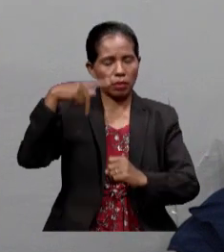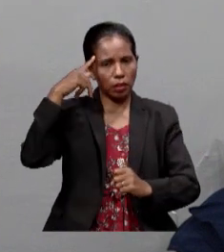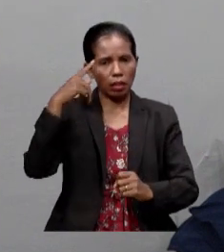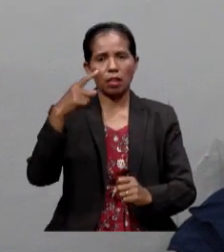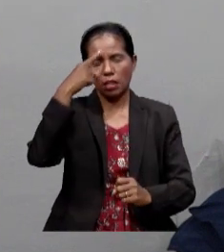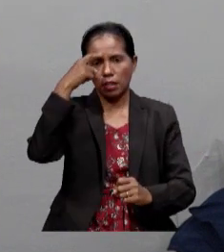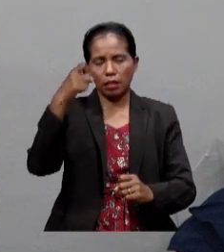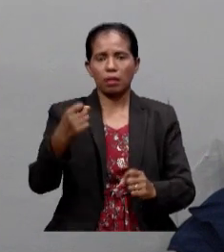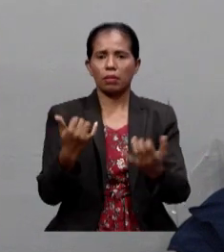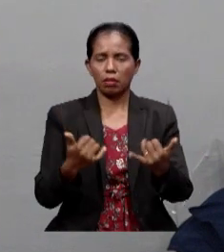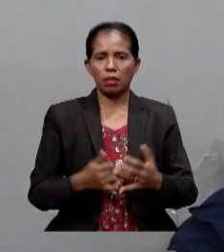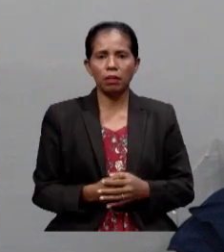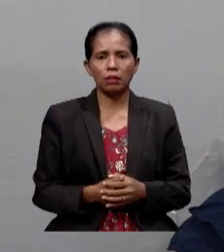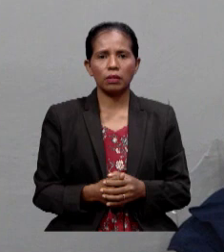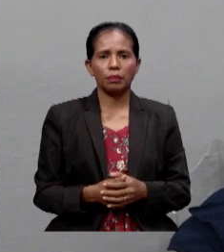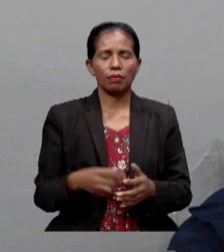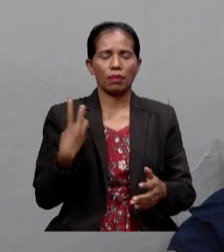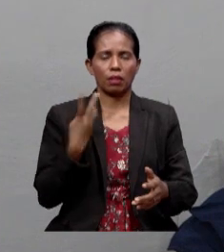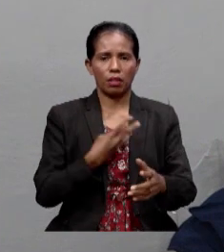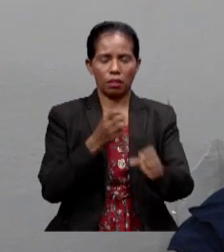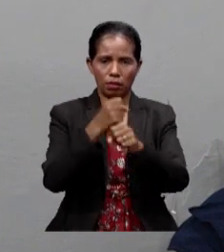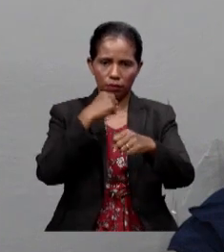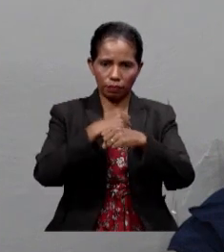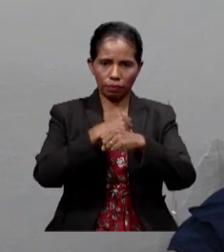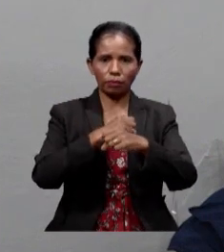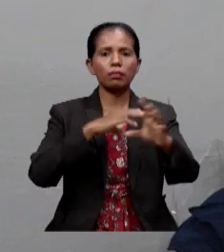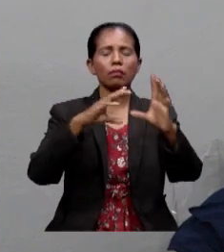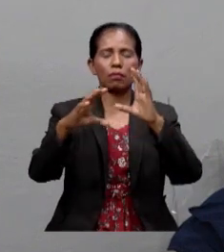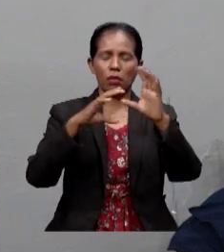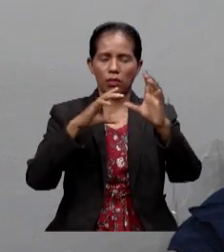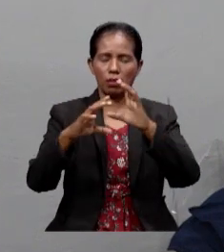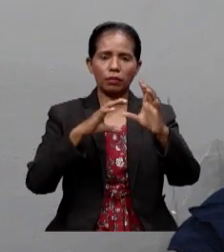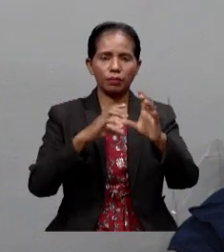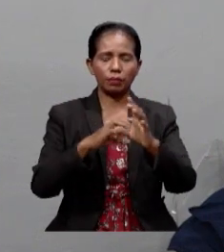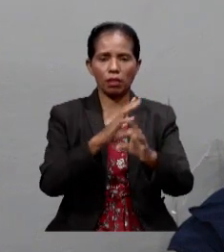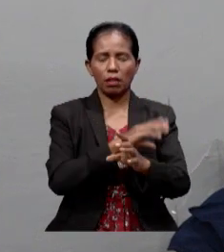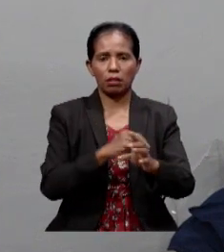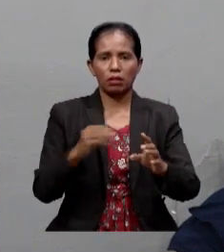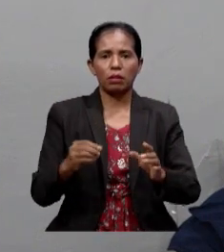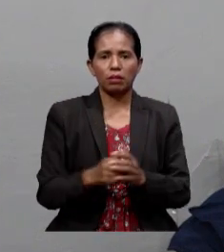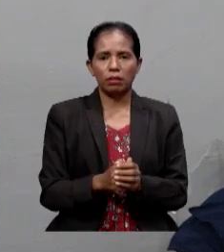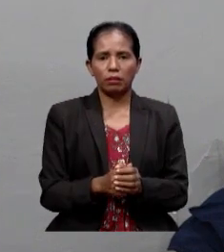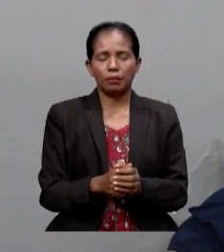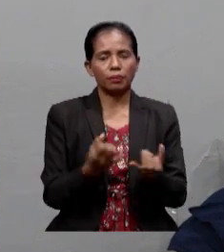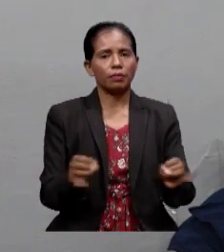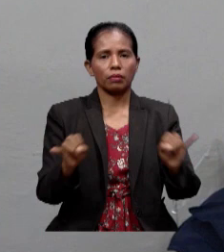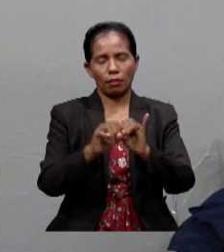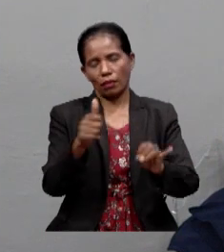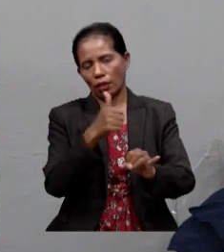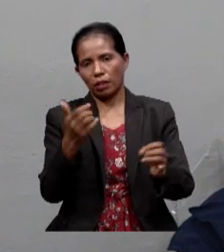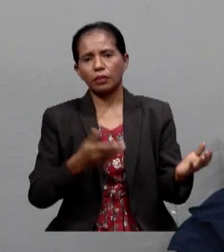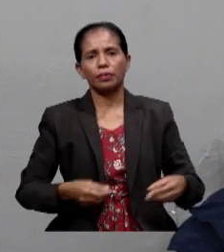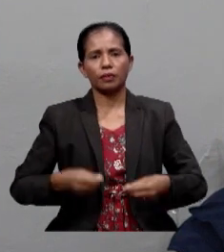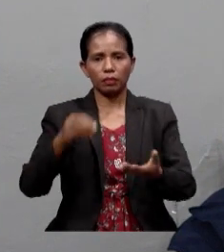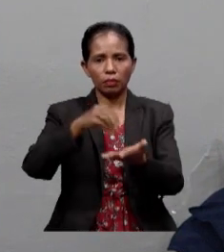que está halo confirmação, ou parte da instrução Sira, não é relevante, para lhe garantir que